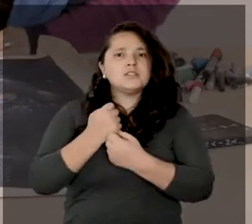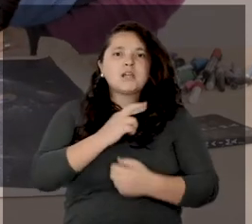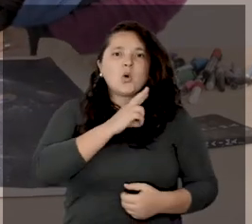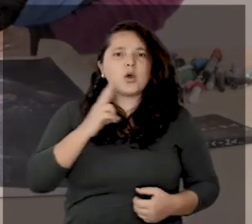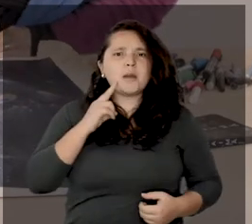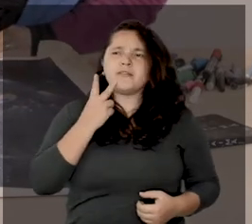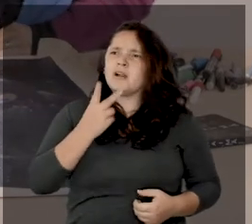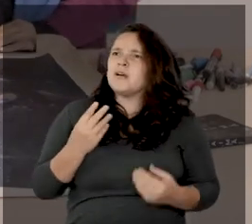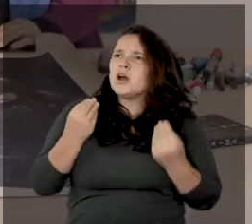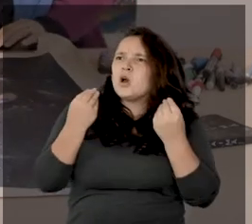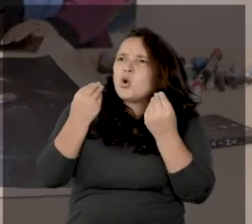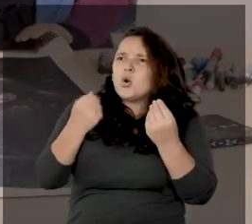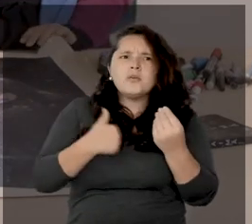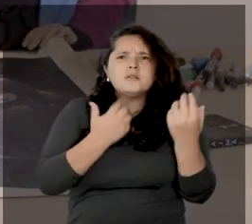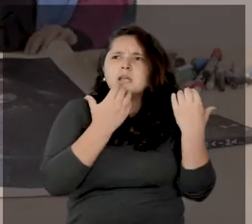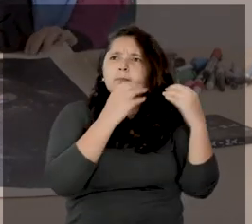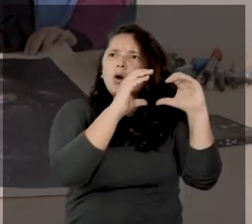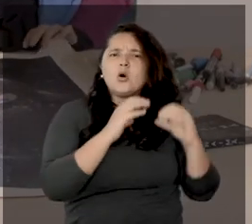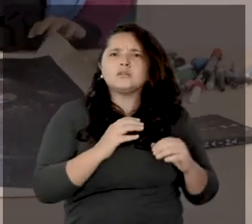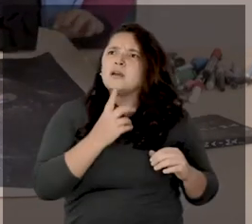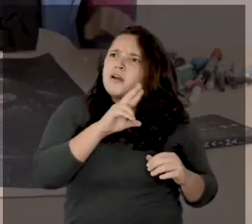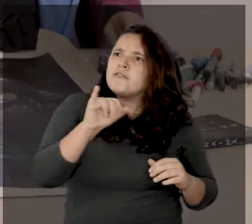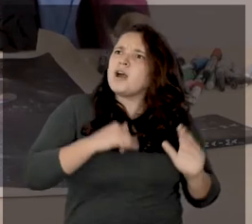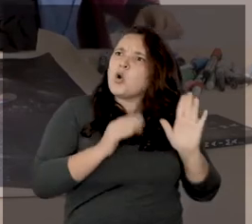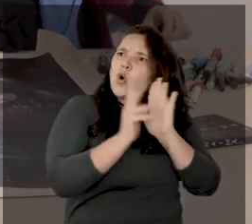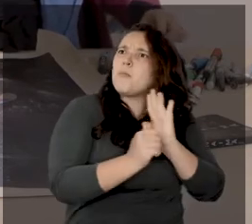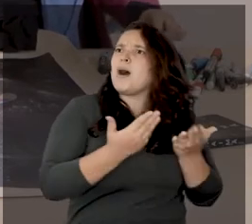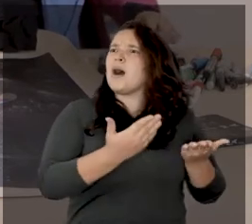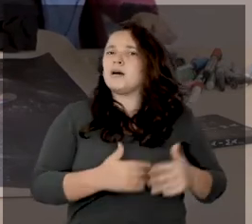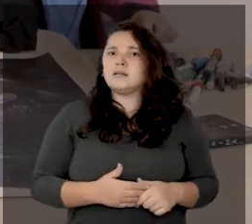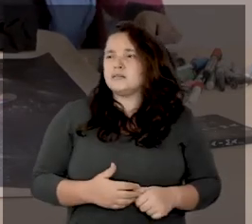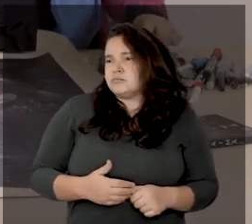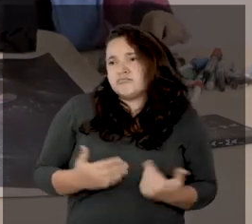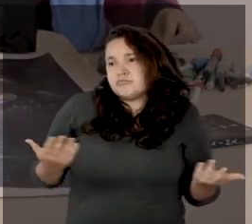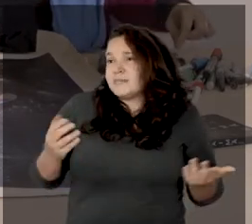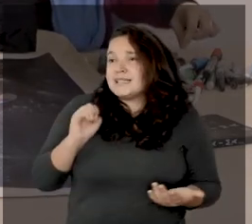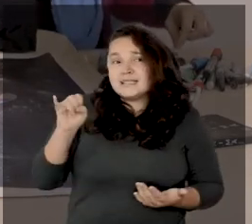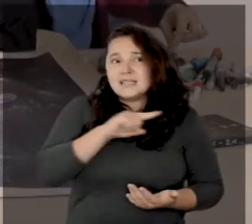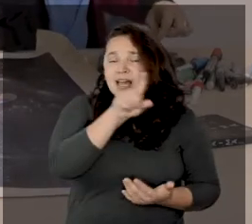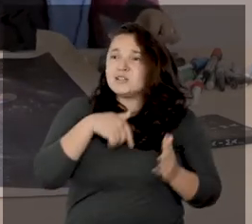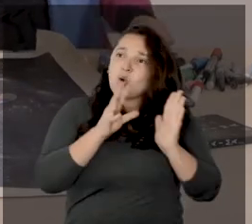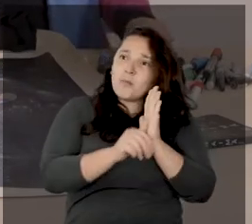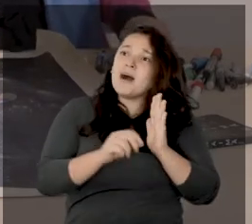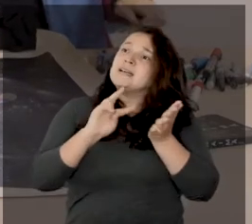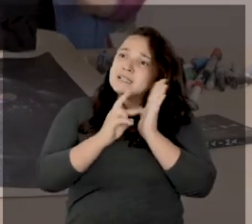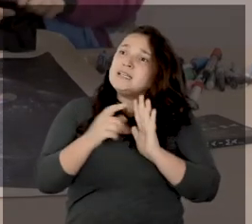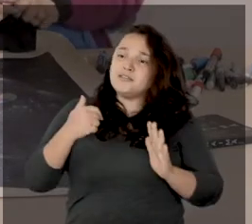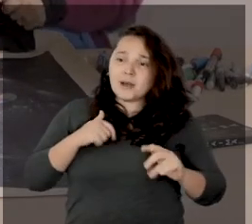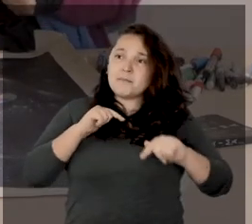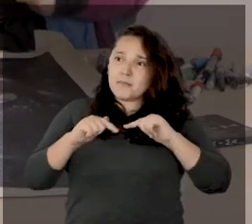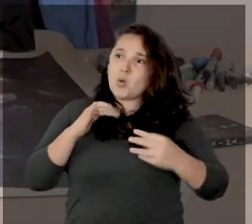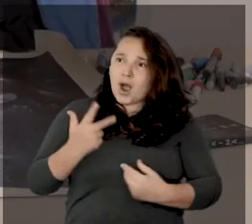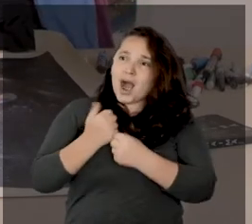teu trabalho, vão roubar, não sei o quê e tal. E aí eu falei, mas se roubar é porque é bom, eu vou fazer o quê? Eu não sou ninguém, eu não tenho lugar